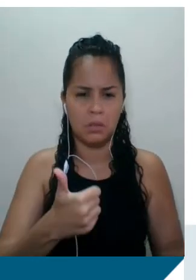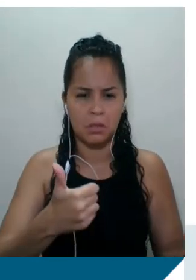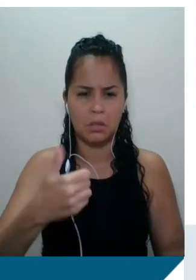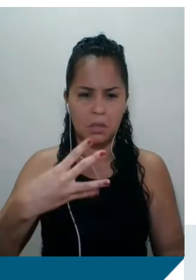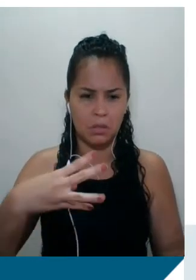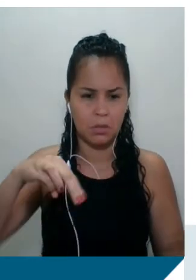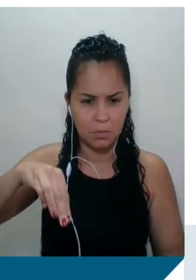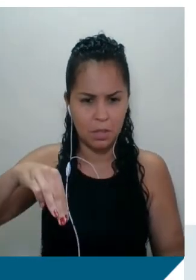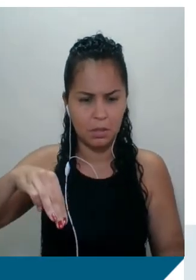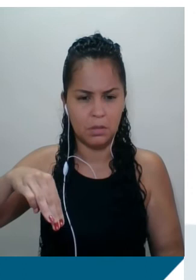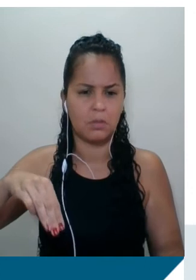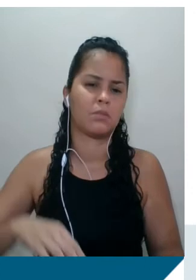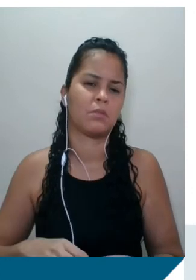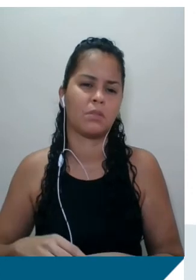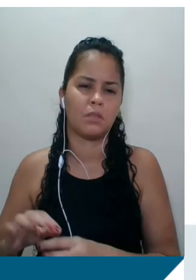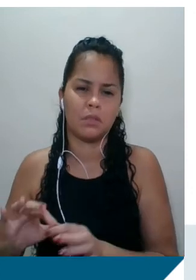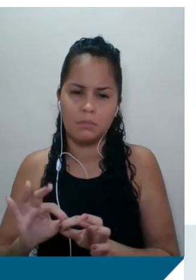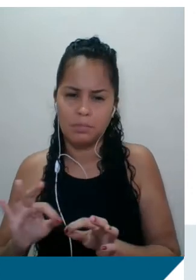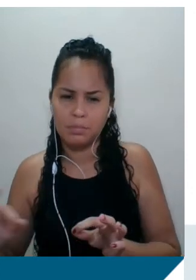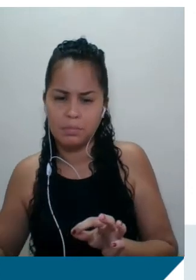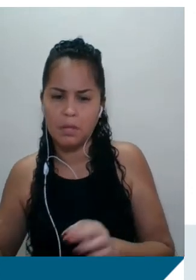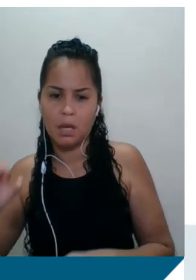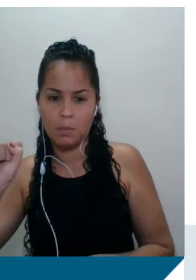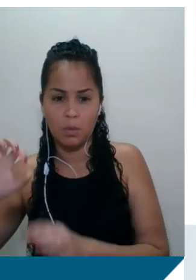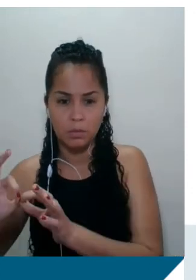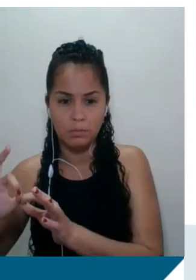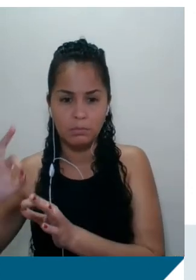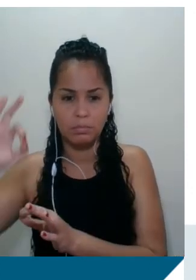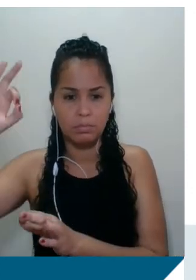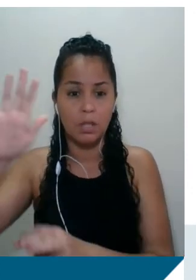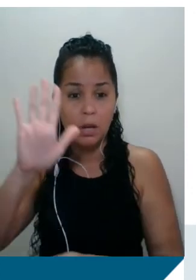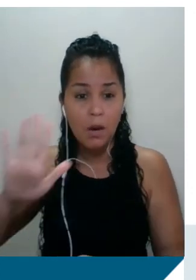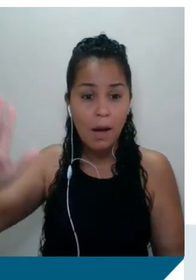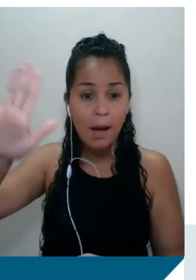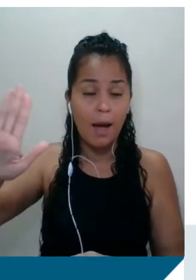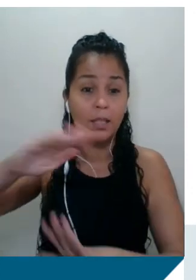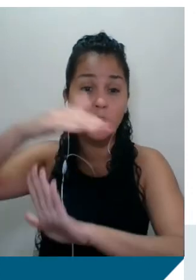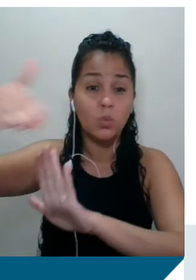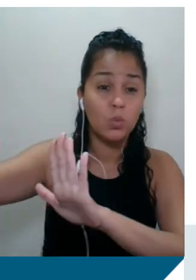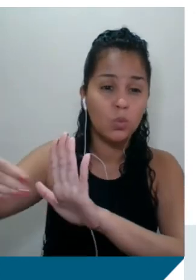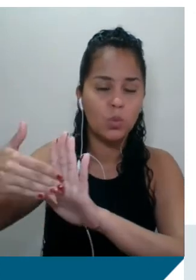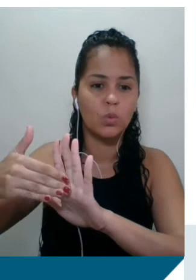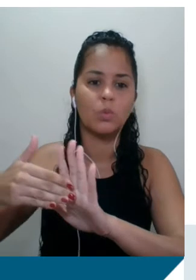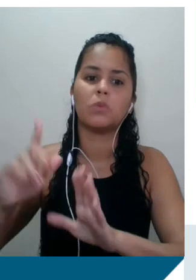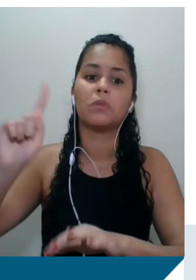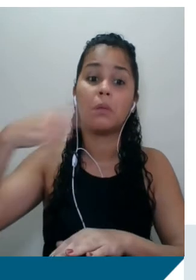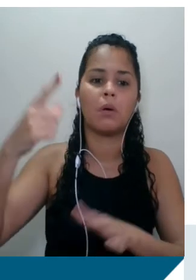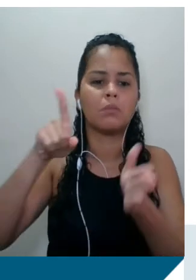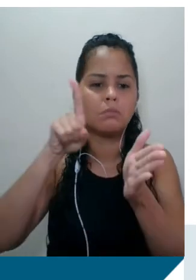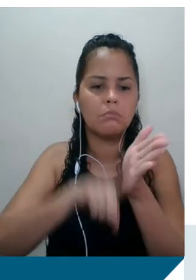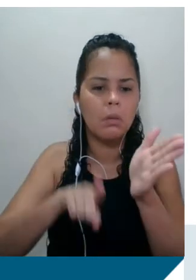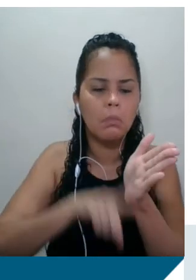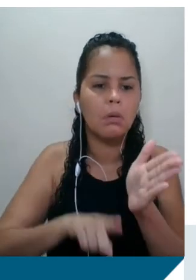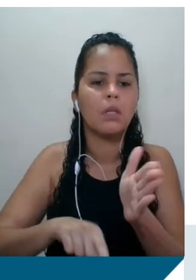de largura por 8 metros de altura. Então, a gente faria a área desse retângulozão, e aí é só descontar